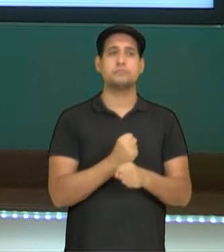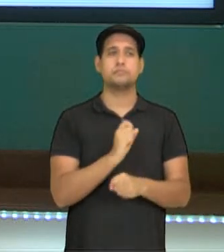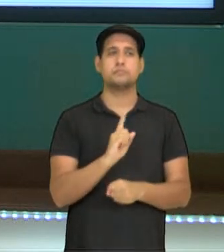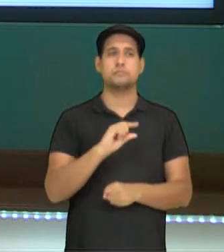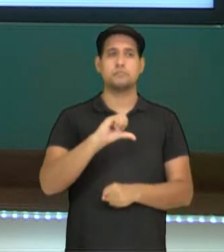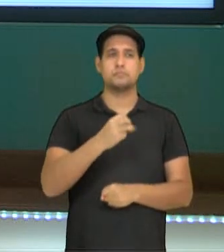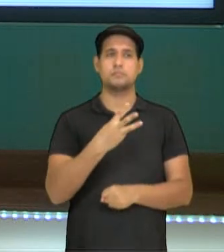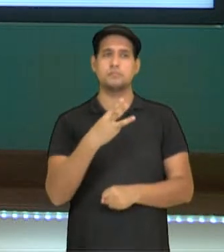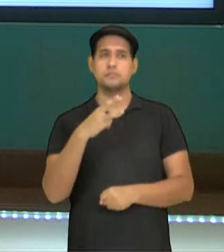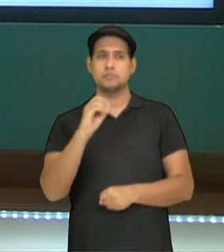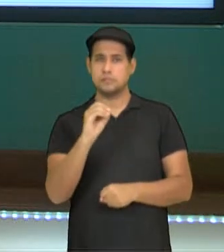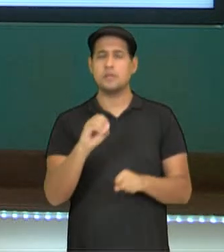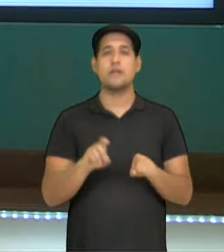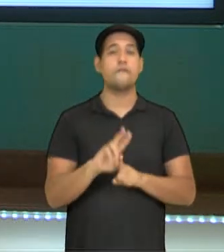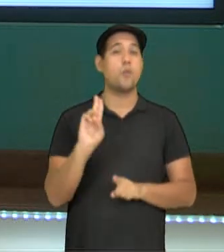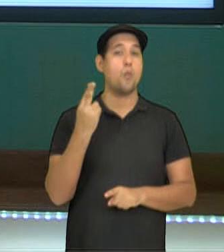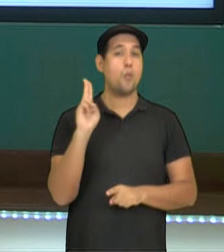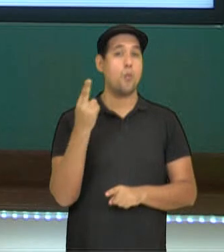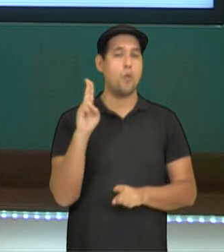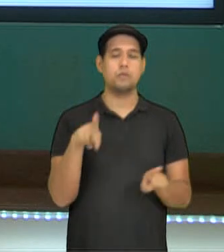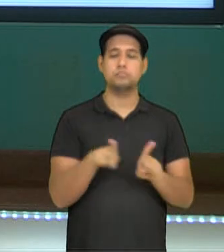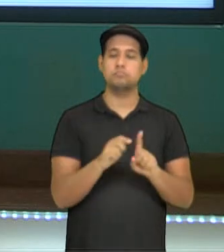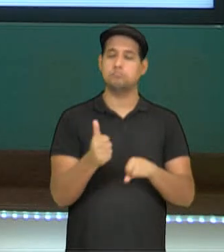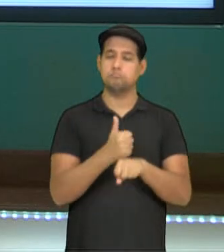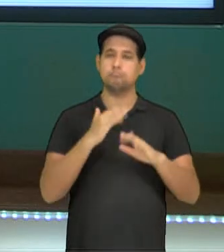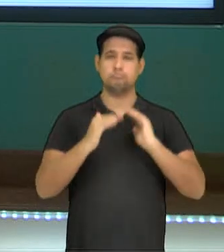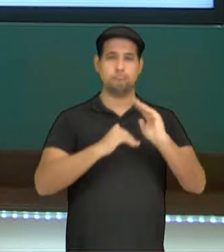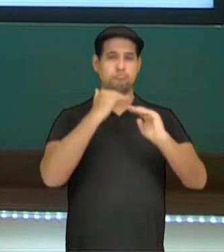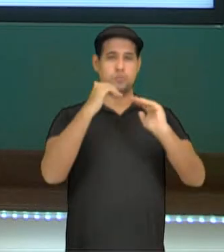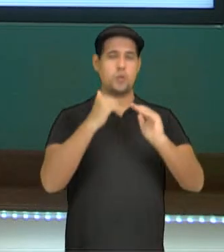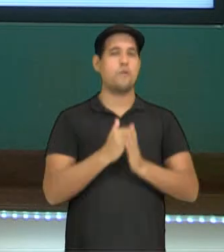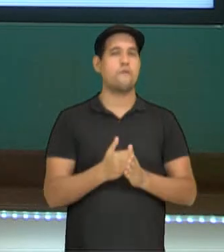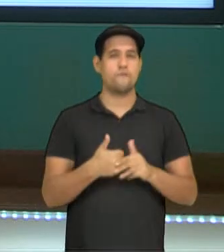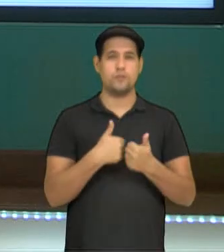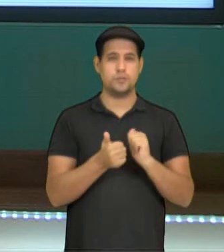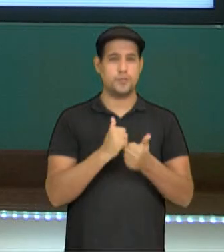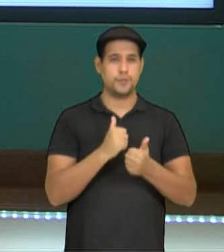primeira Copa do Mundo do Uruguai, contribuindo para o profissionalismo do futebol.